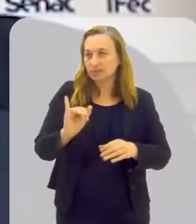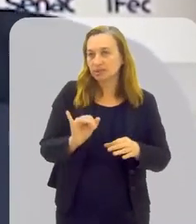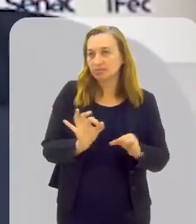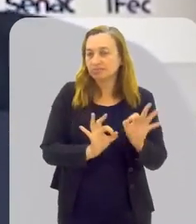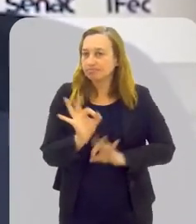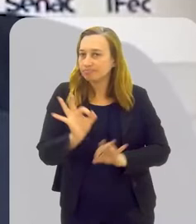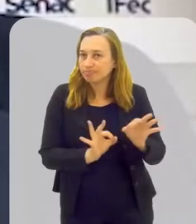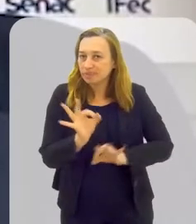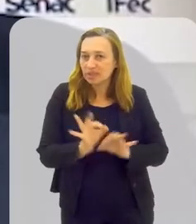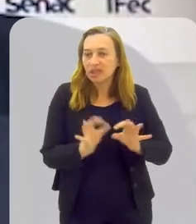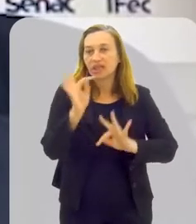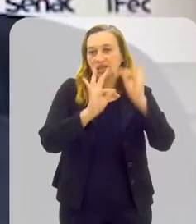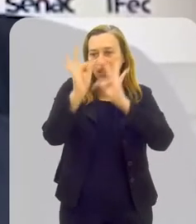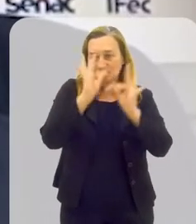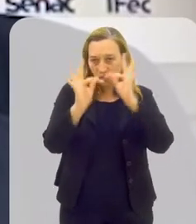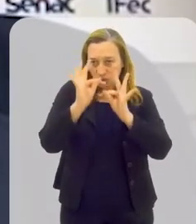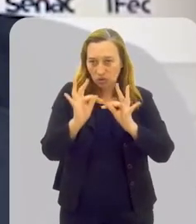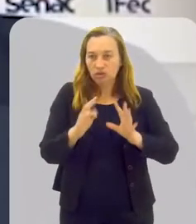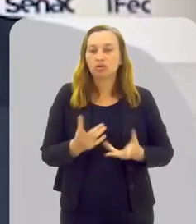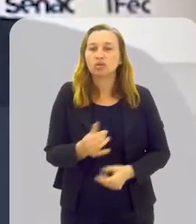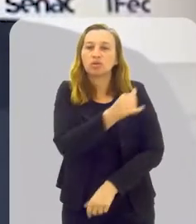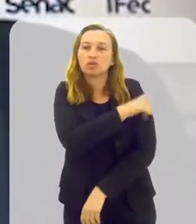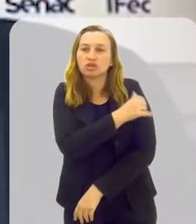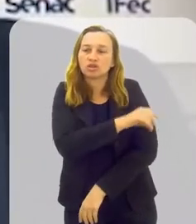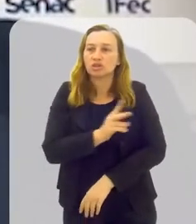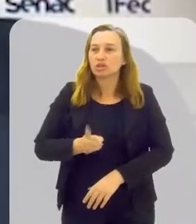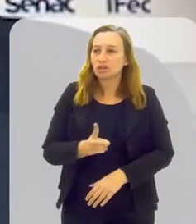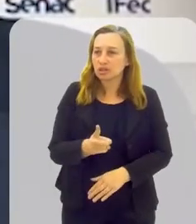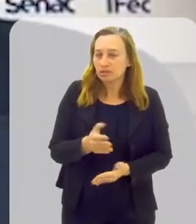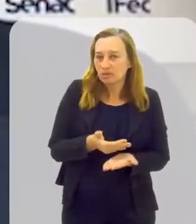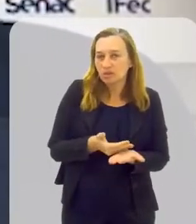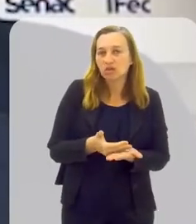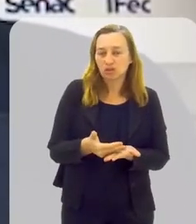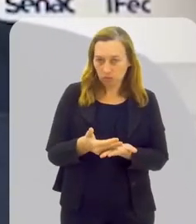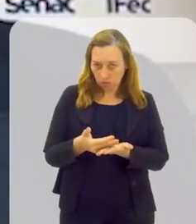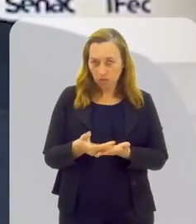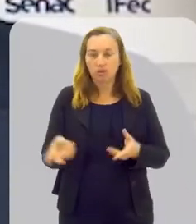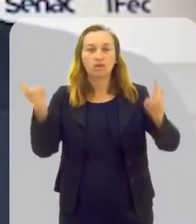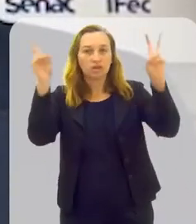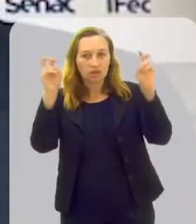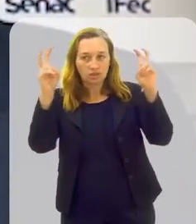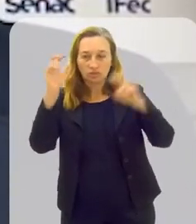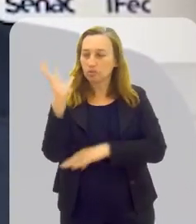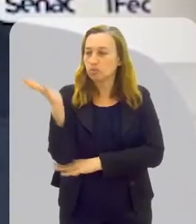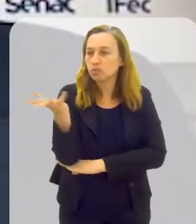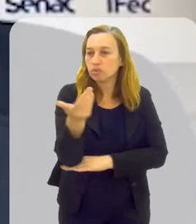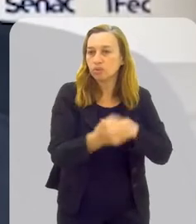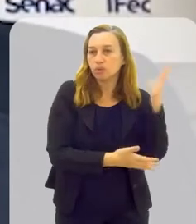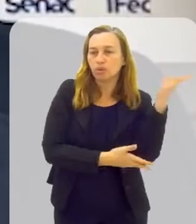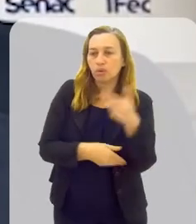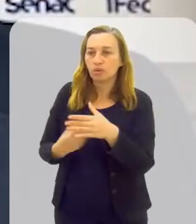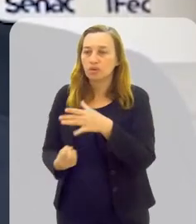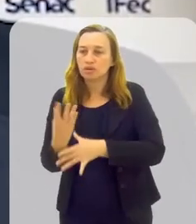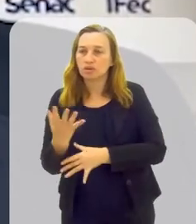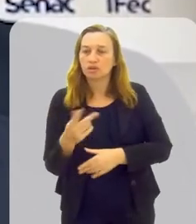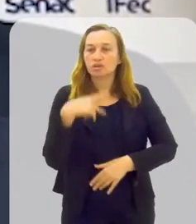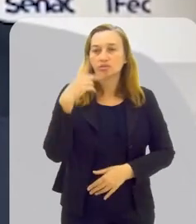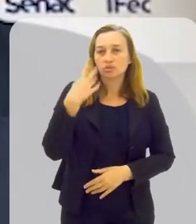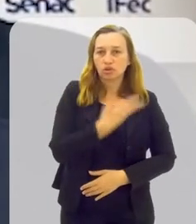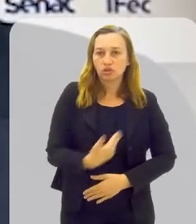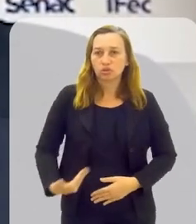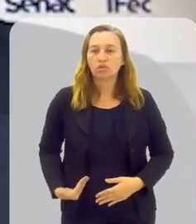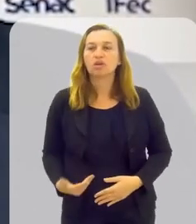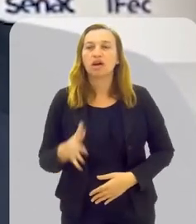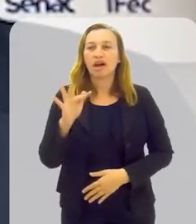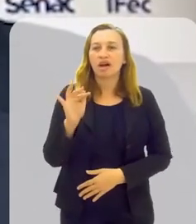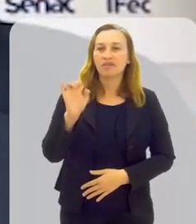elaborar essas questões das tecnologias verdes o Rio de Janeiro sempre foi a Vanguarda eh em questões ambientais em construções de políticas